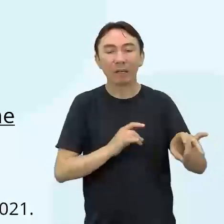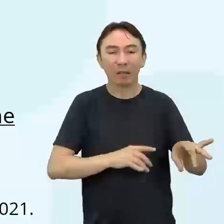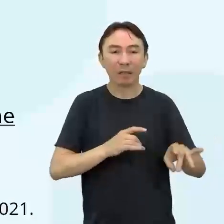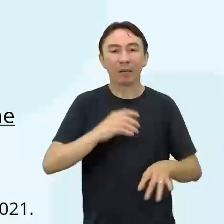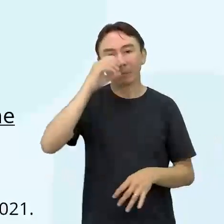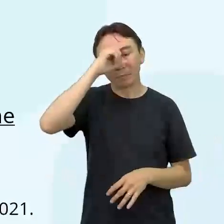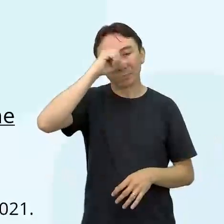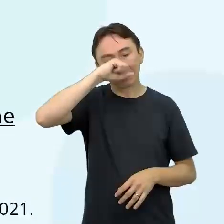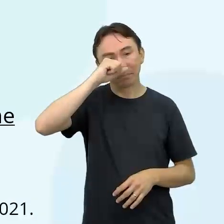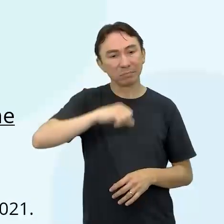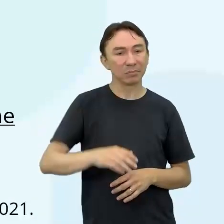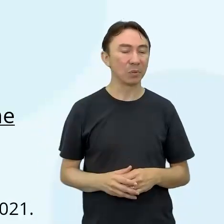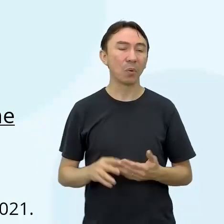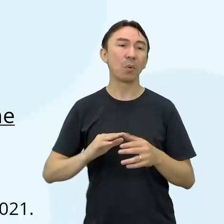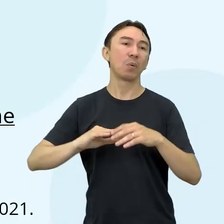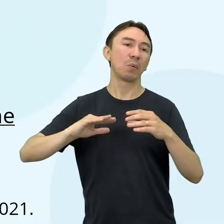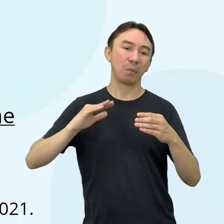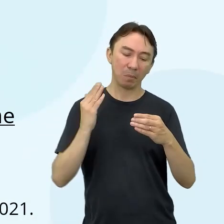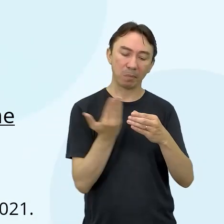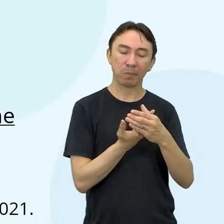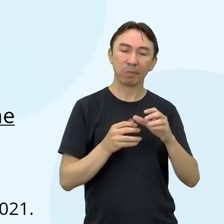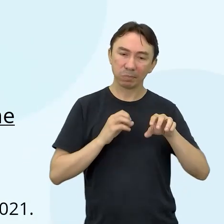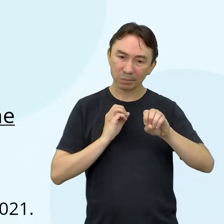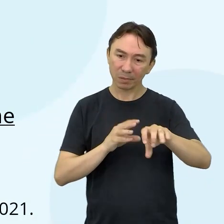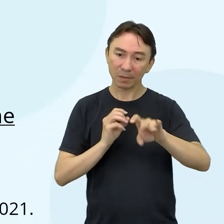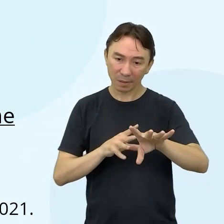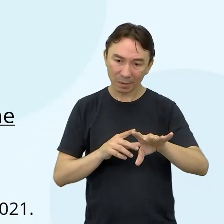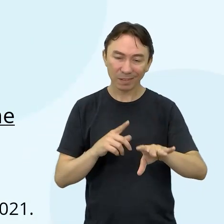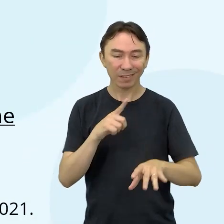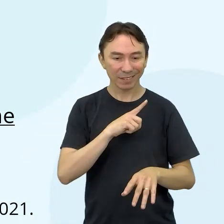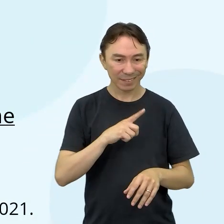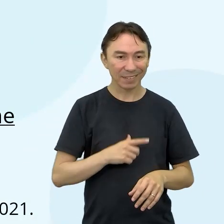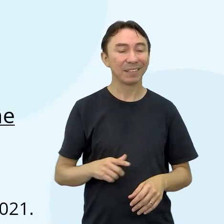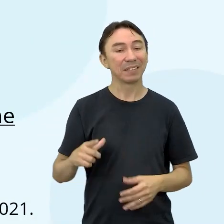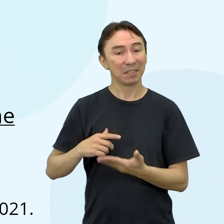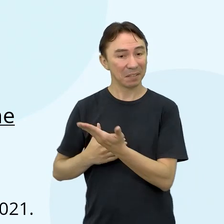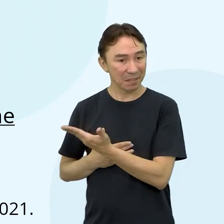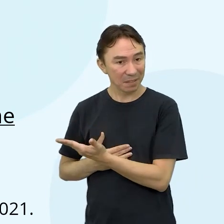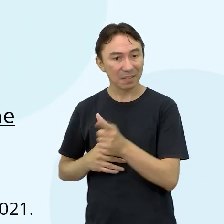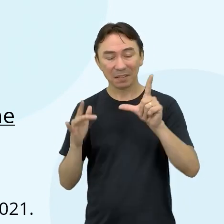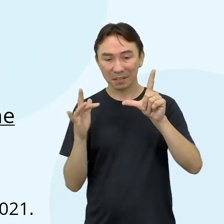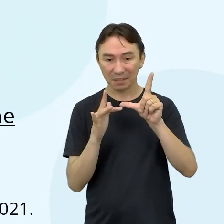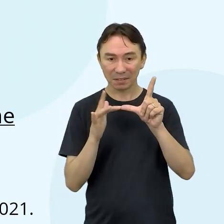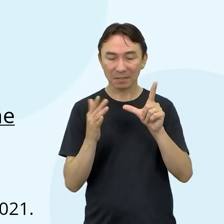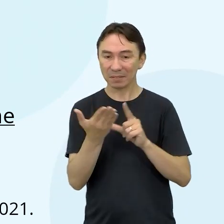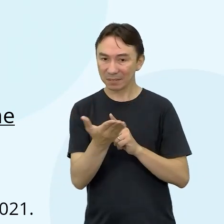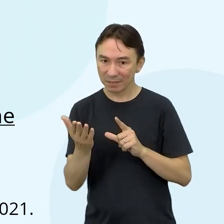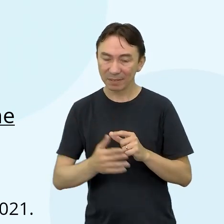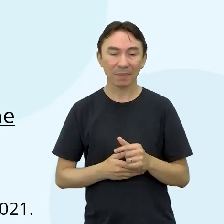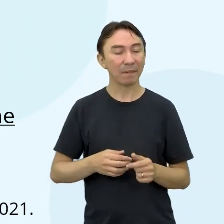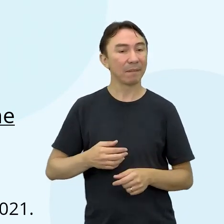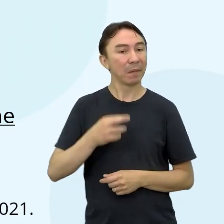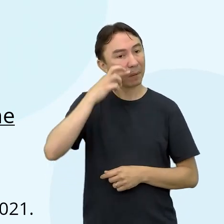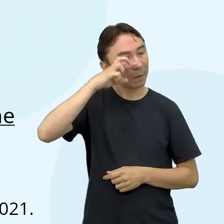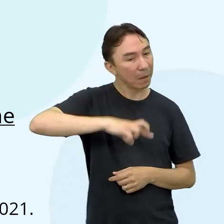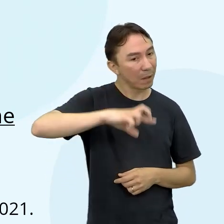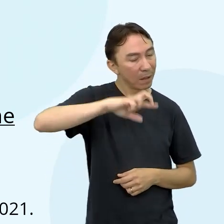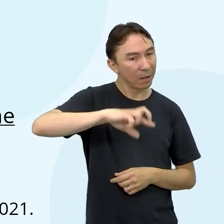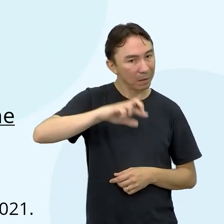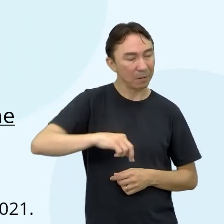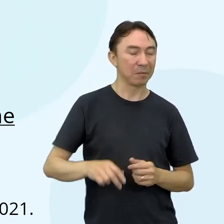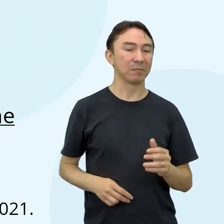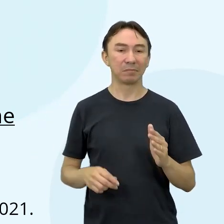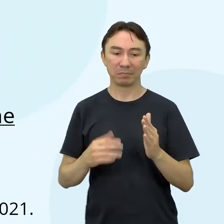curadoria educacional, né, que a gente viu no vídeo e tudo mais. Então, aí tem alguns links para vocês darem uma olhada e consultarem para aprofundar em